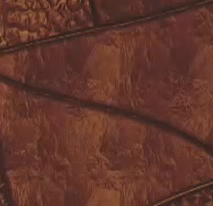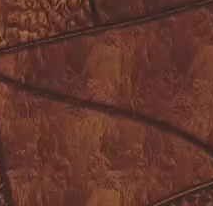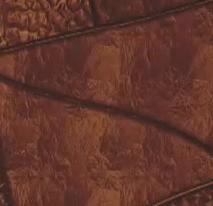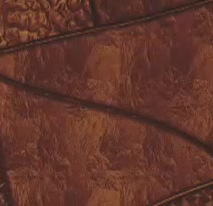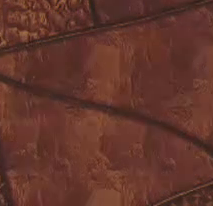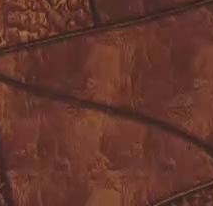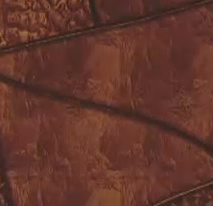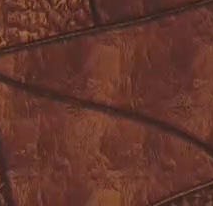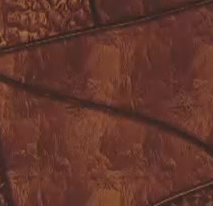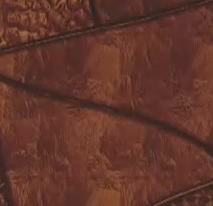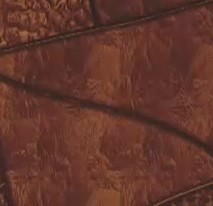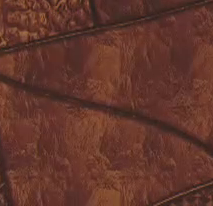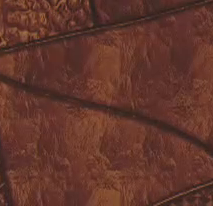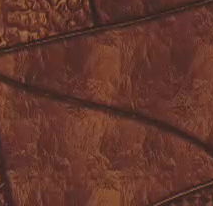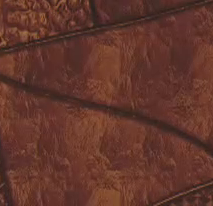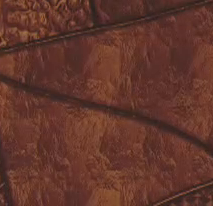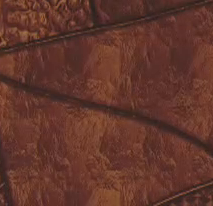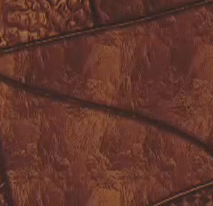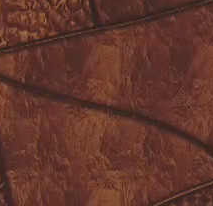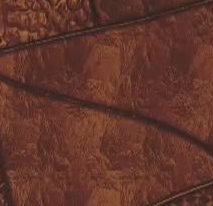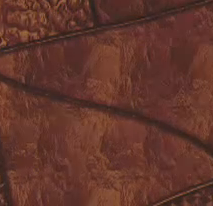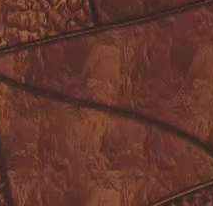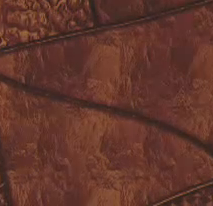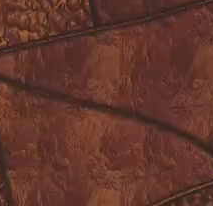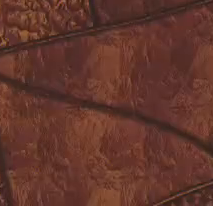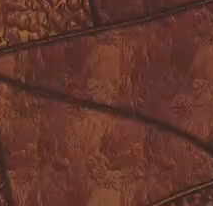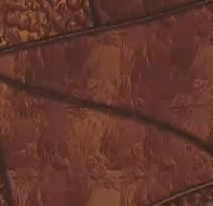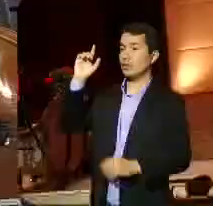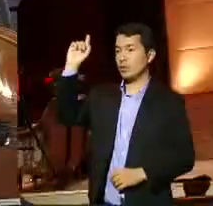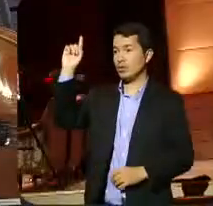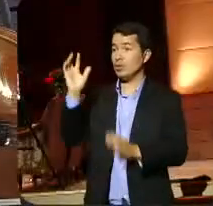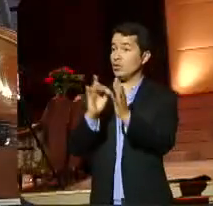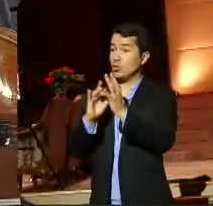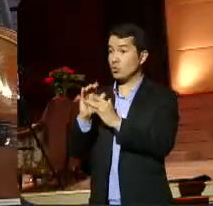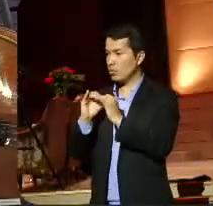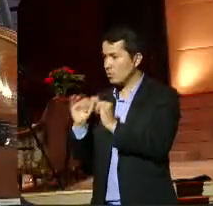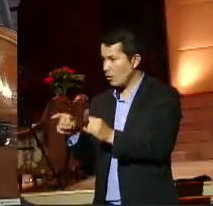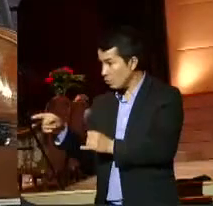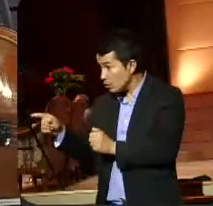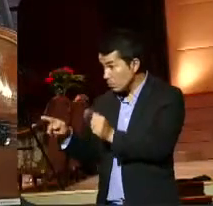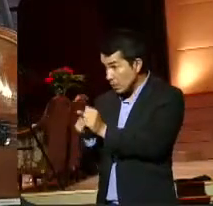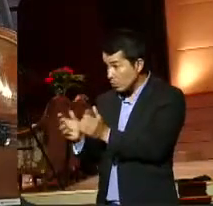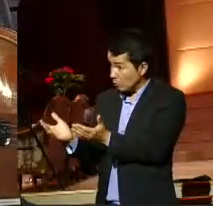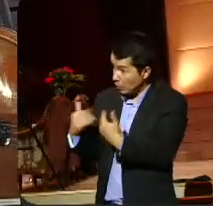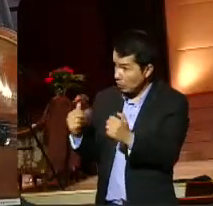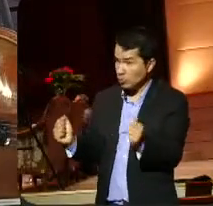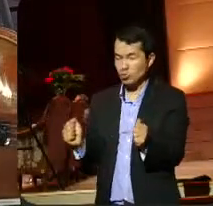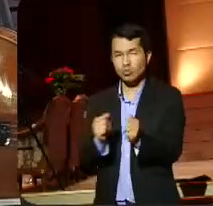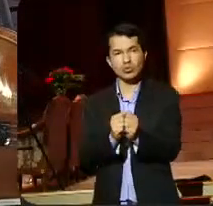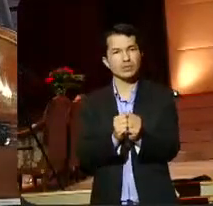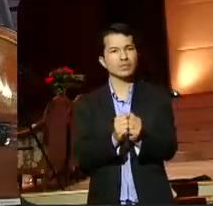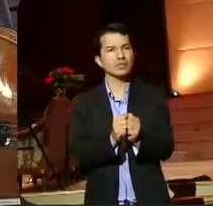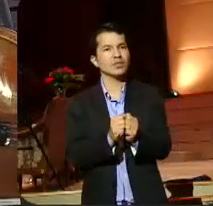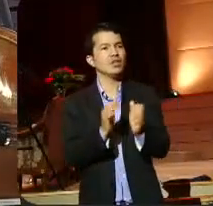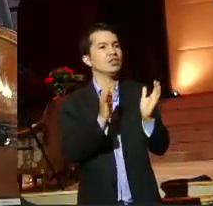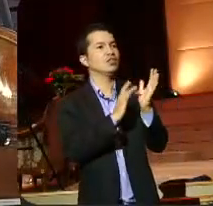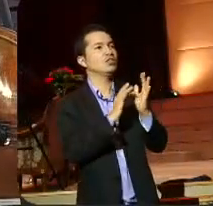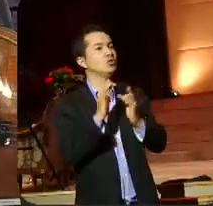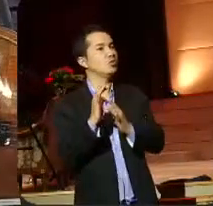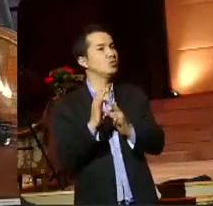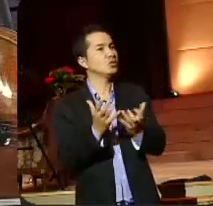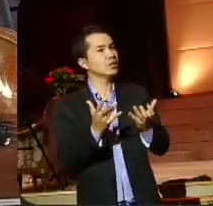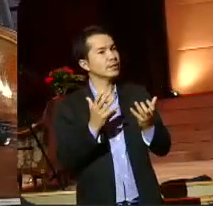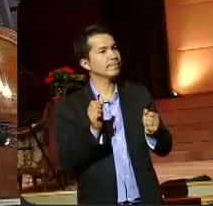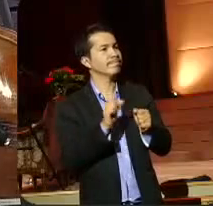louvado. E então Jesus disse a Pedro: venha comigo. A obra que Jesus quer fazer na minha vida e na